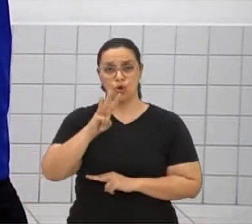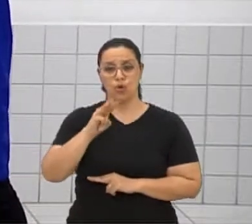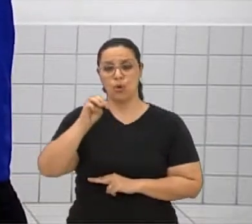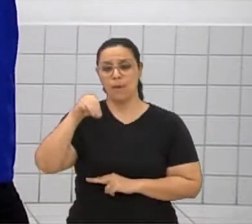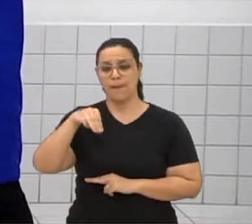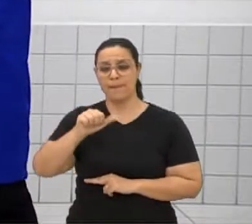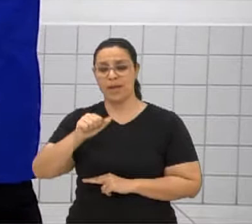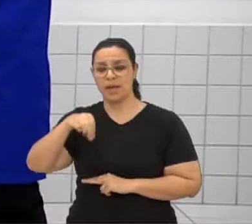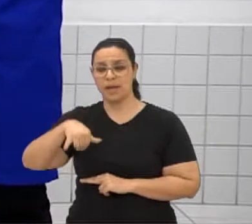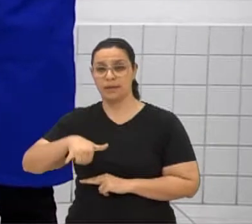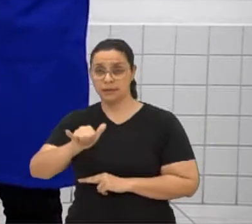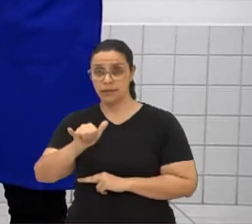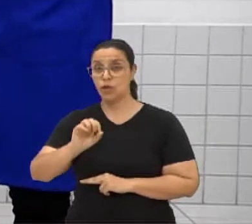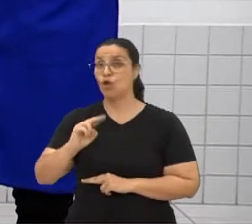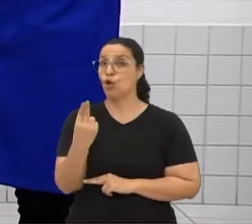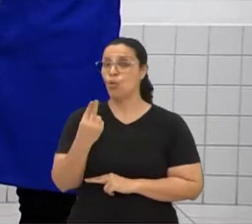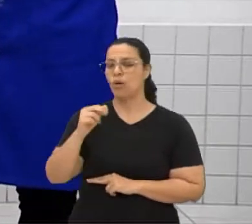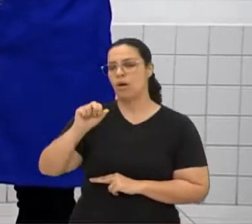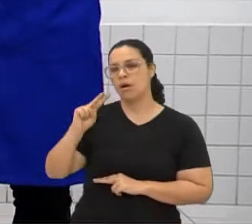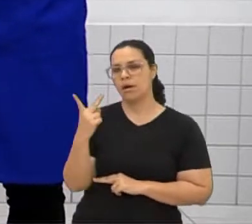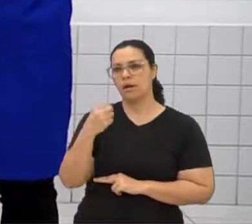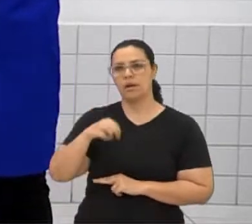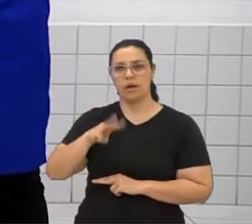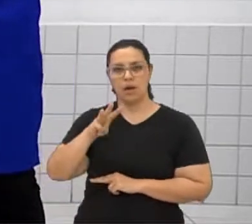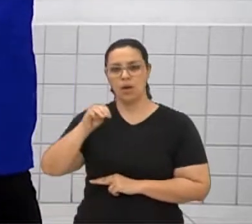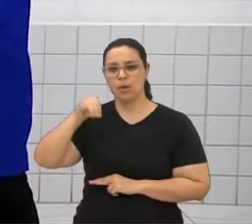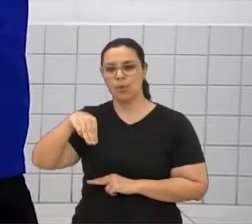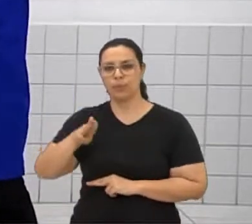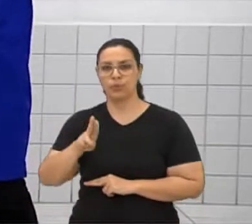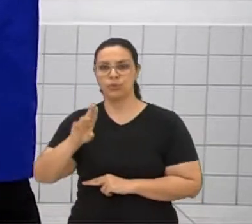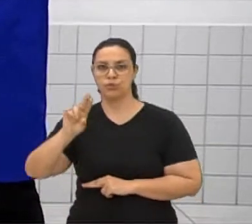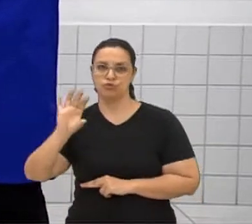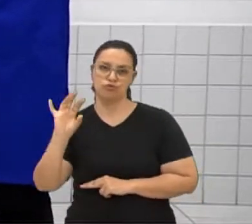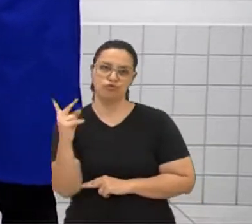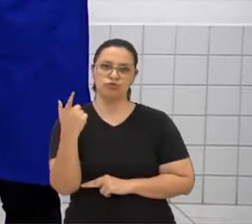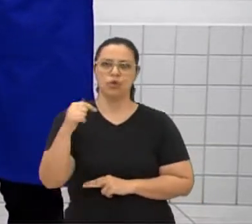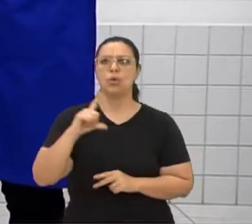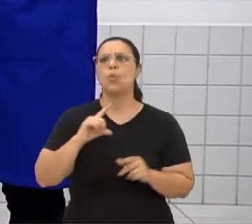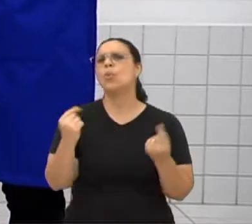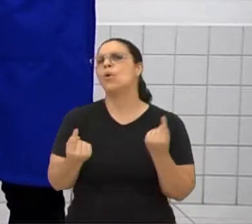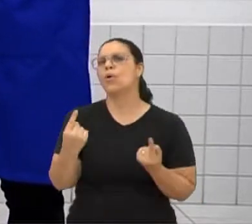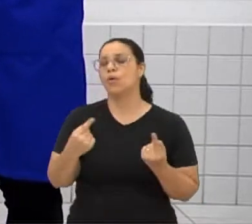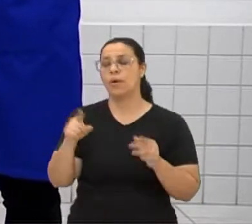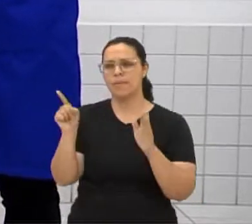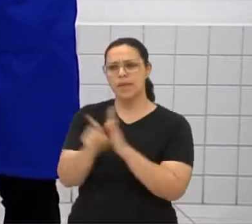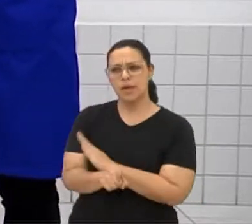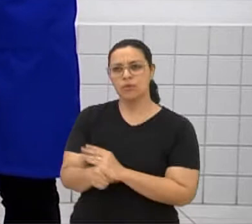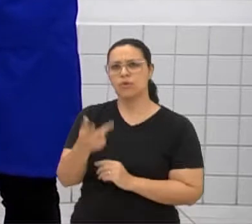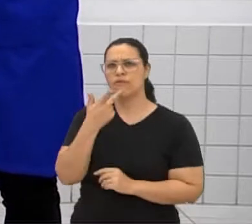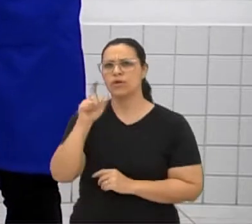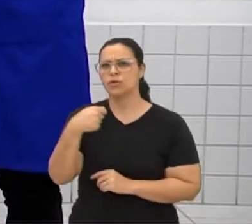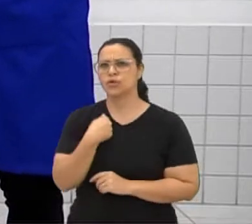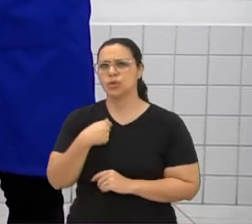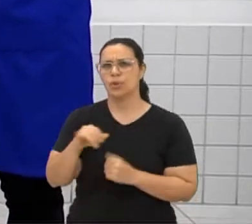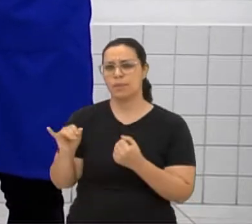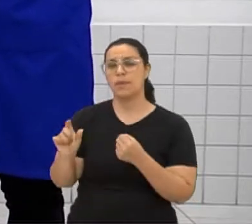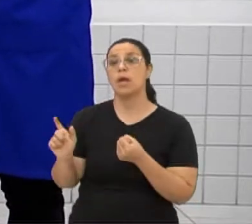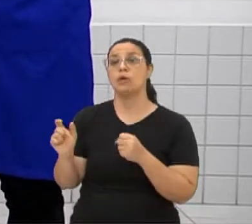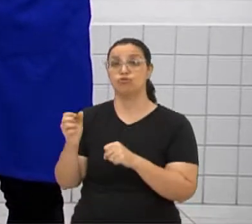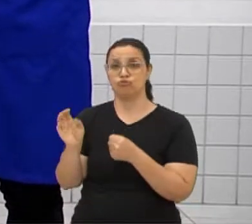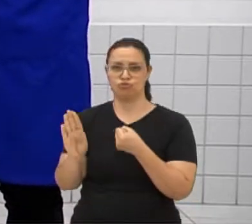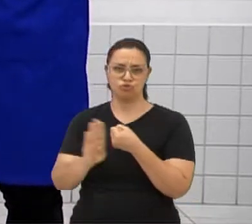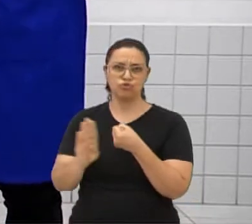você quer perguntar sobre valor nem preço de alguma coisa vamos pensar será que quando eu pergunto sobre isso é um substantivo